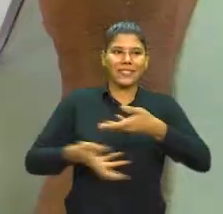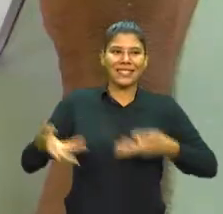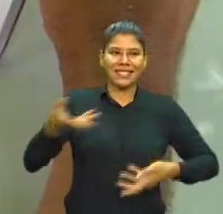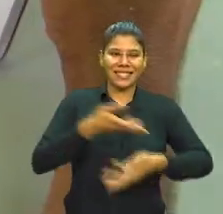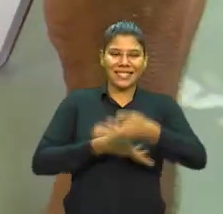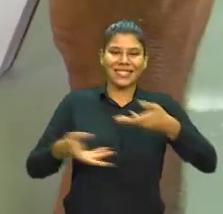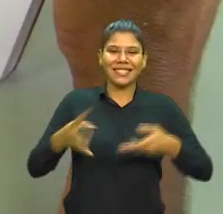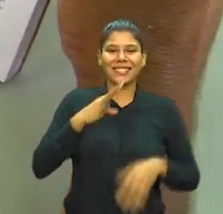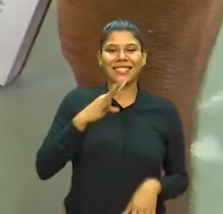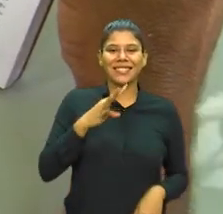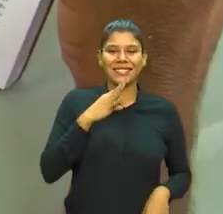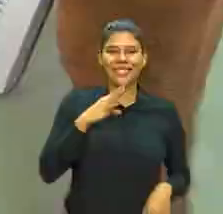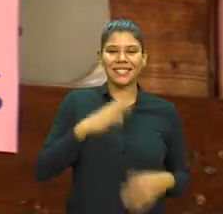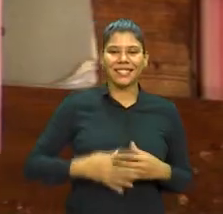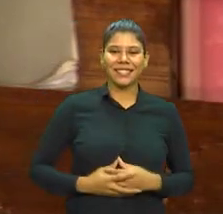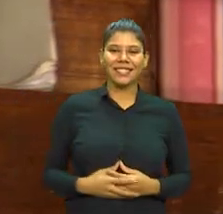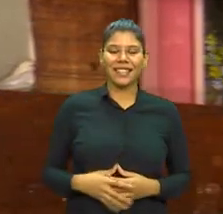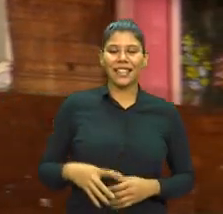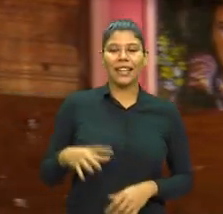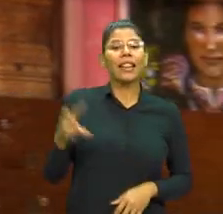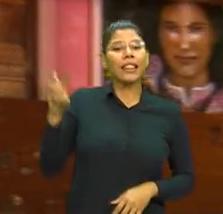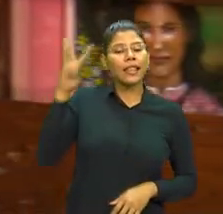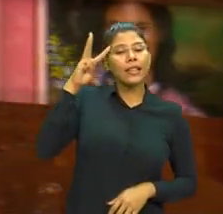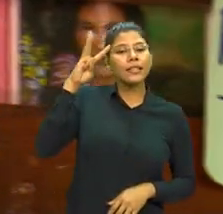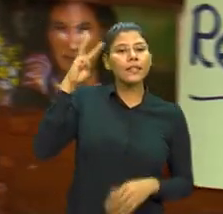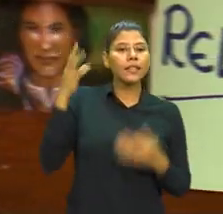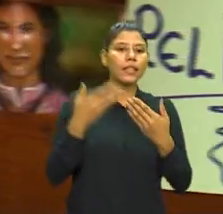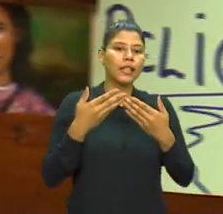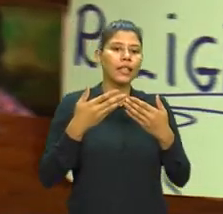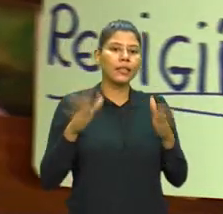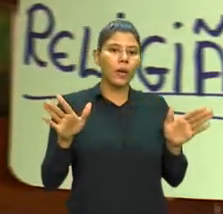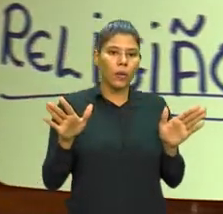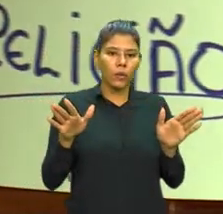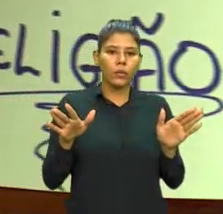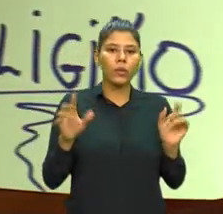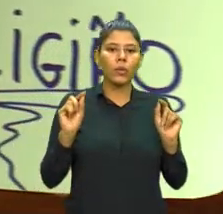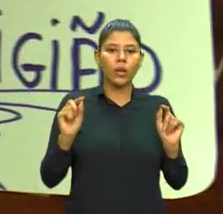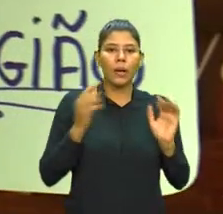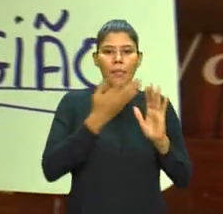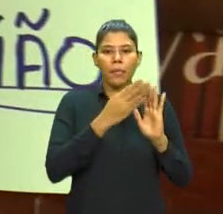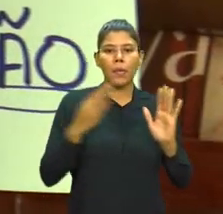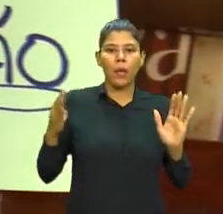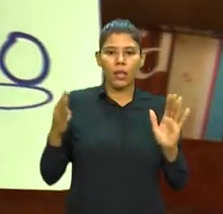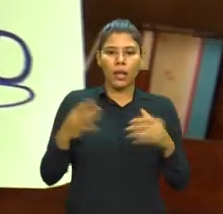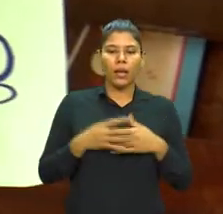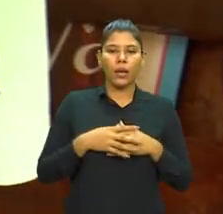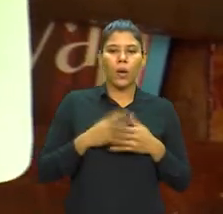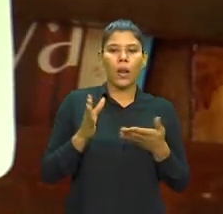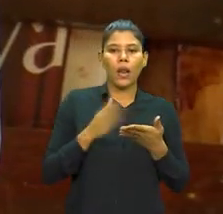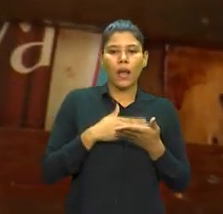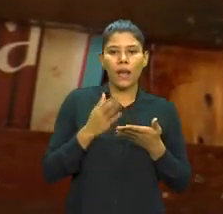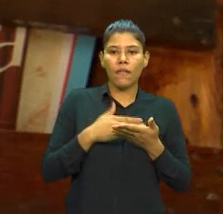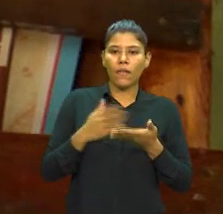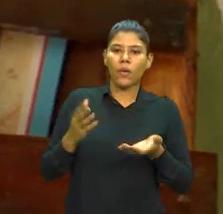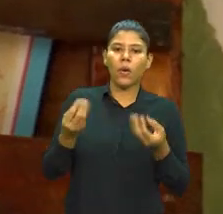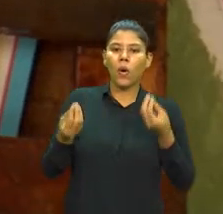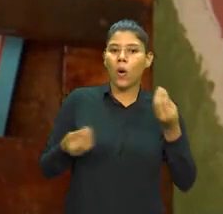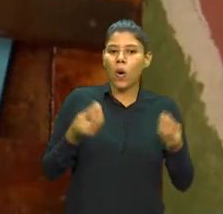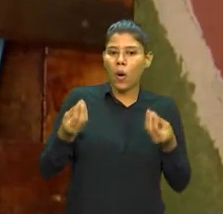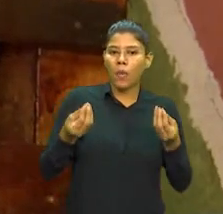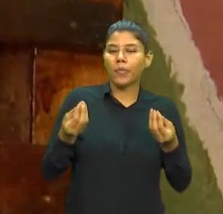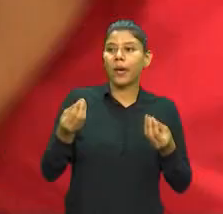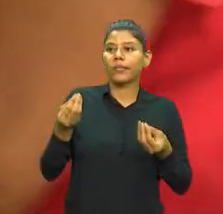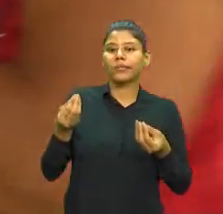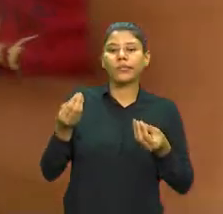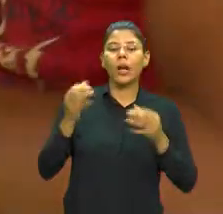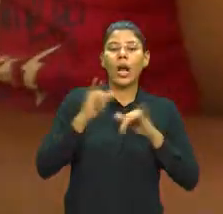é que nesta terça-feira foi inaugurada no local uma biblioteca os livros foram arrecadados por meio de campanhas de